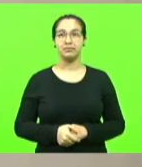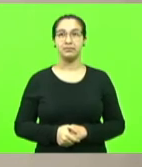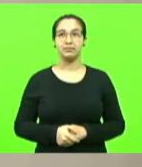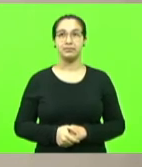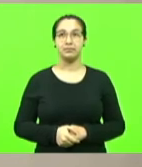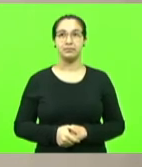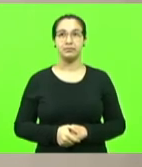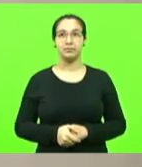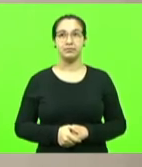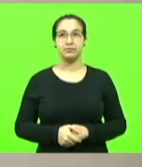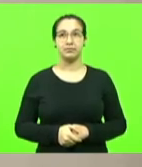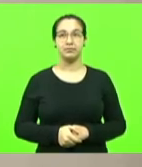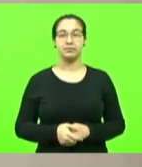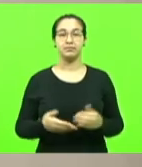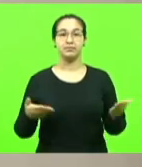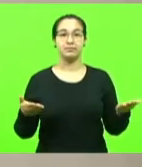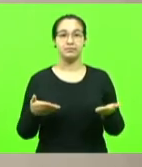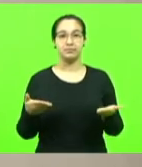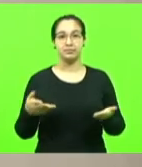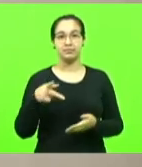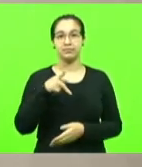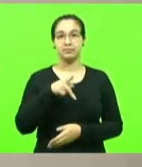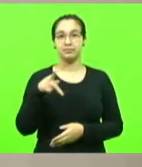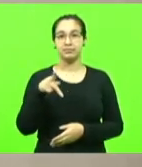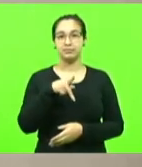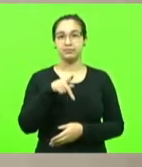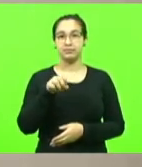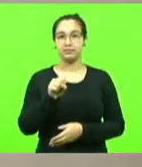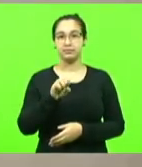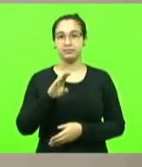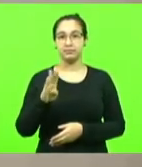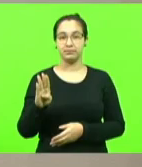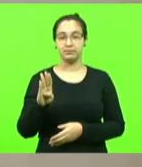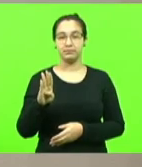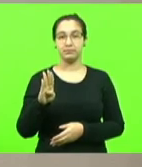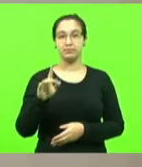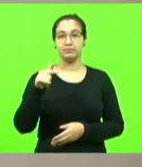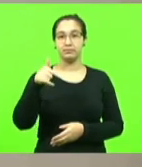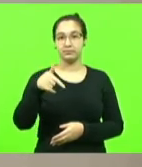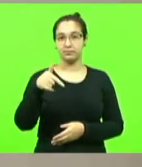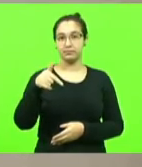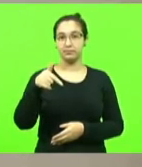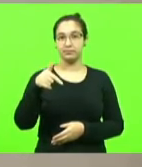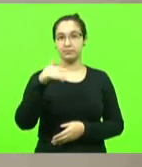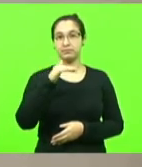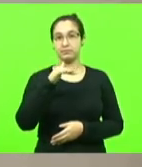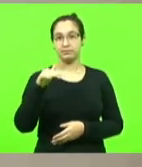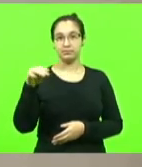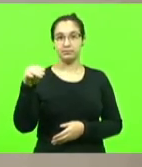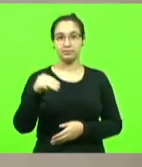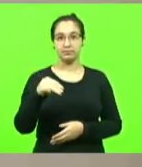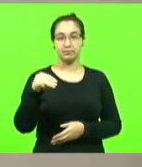próximo horário pertence ao bloco PPPSB tempo de 7 minutos e 30 segundos